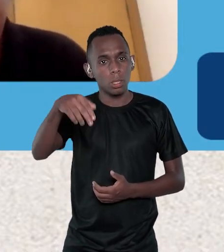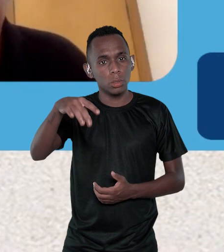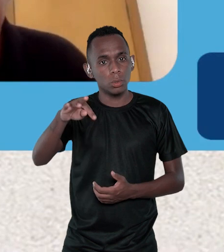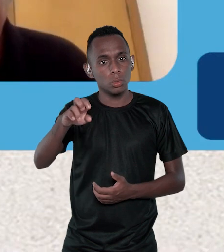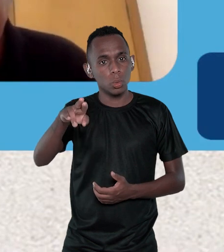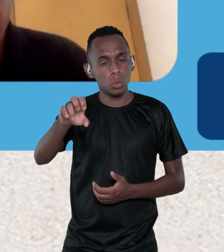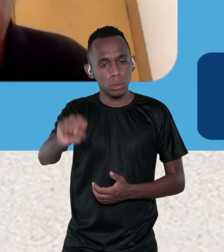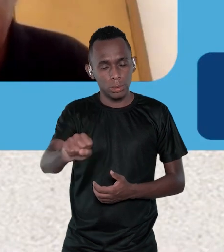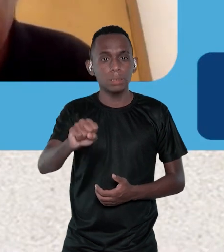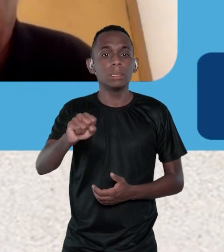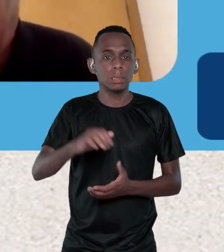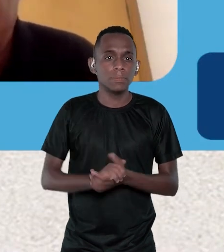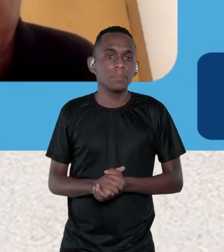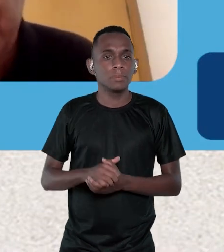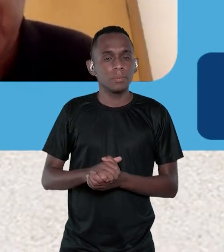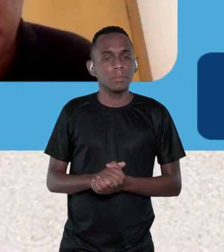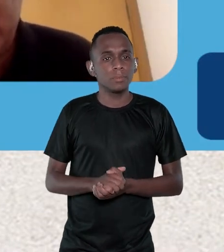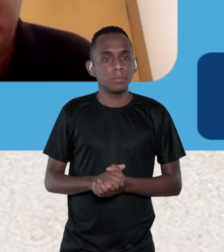gente deixa?